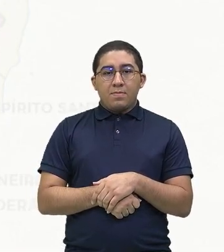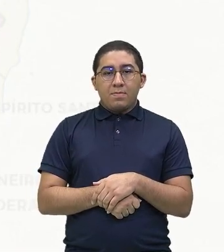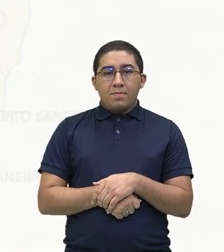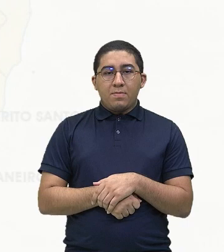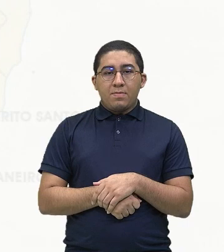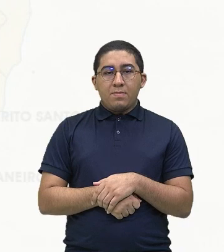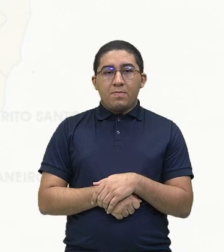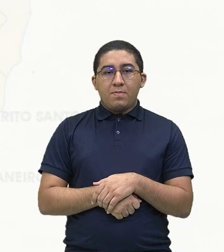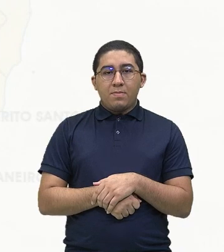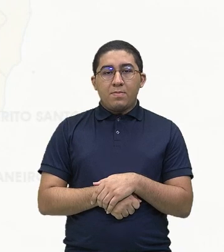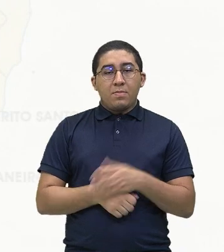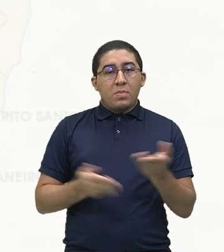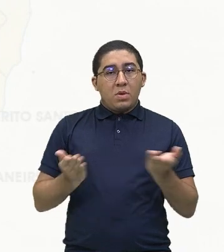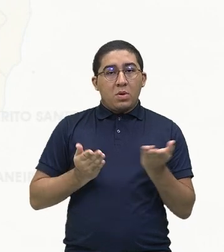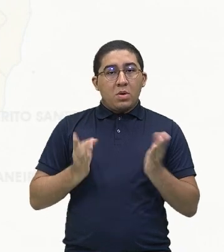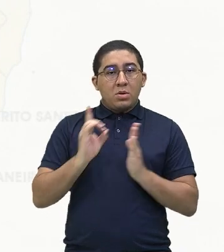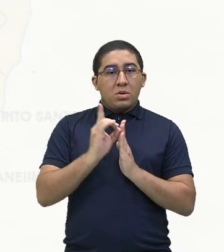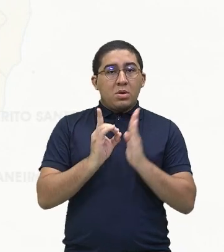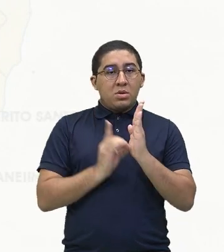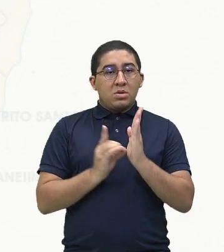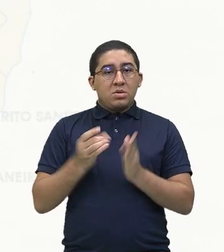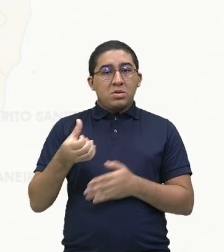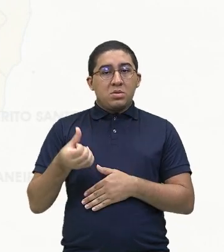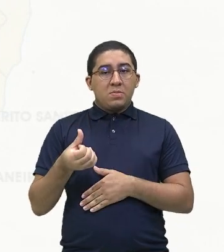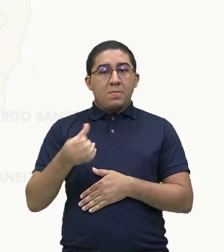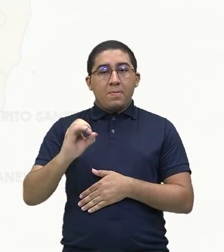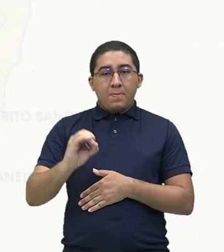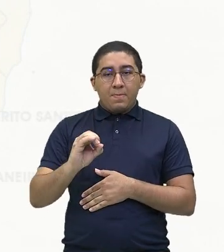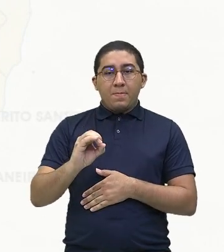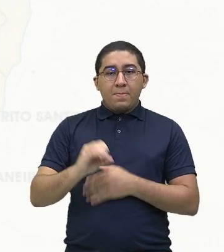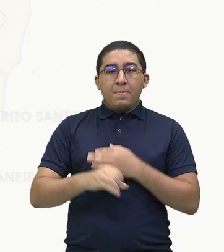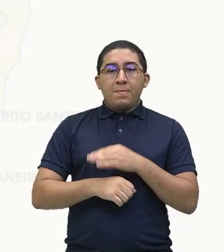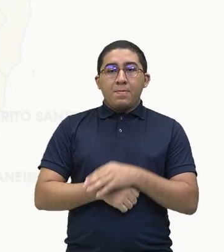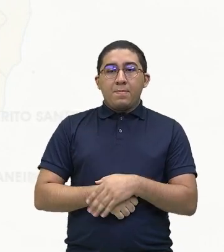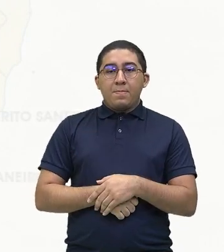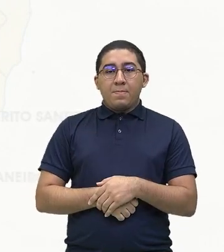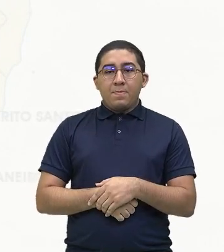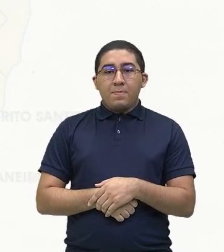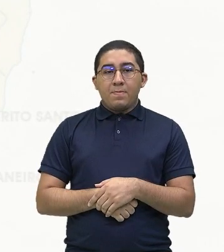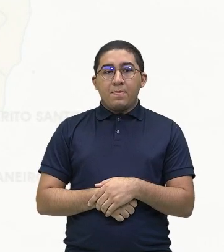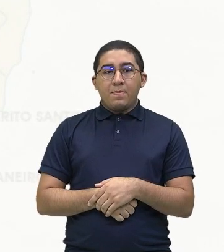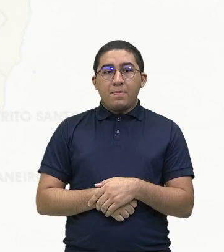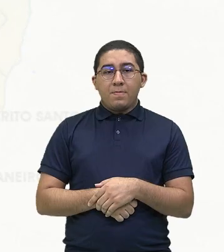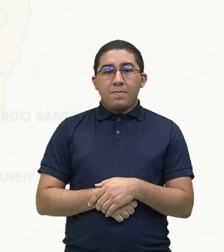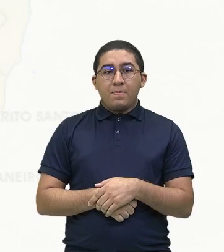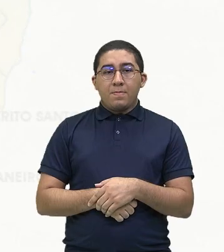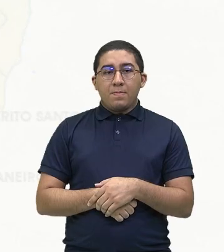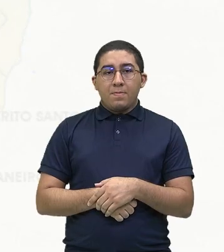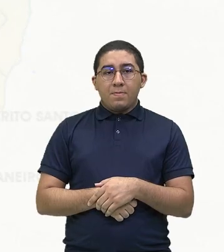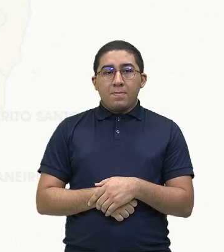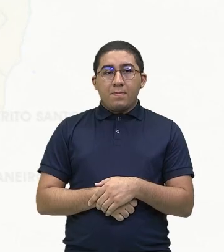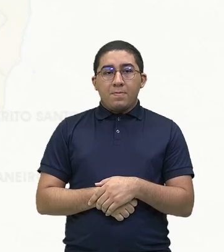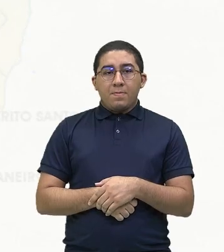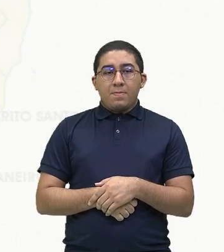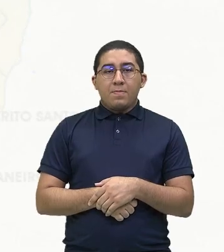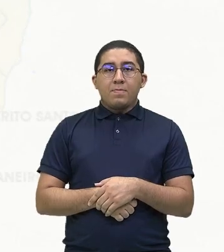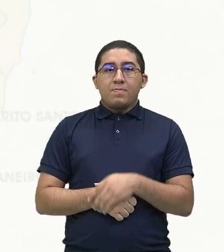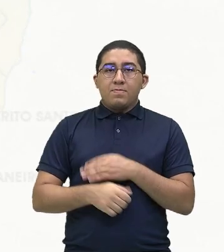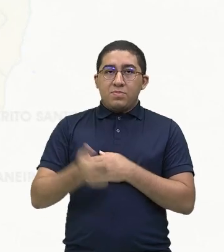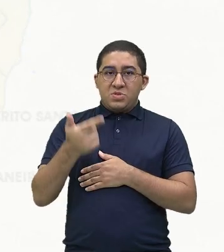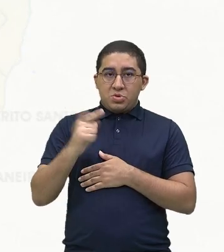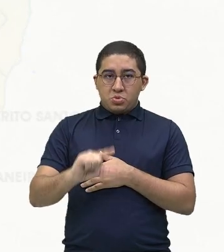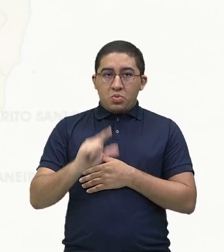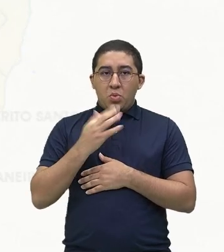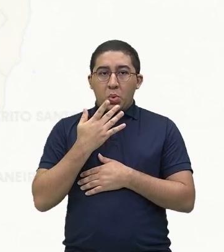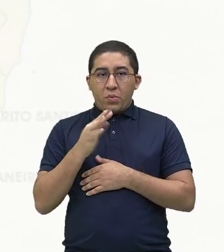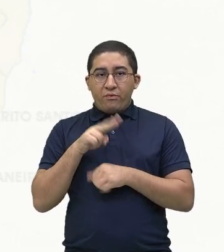Vamos verificar como é que estava a regionalização em 1960. Aí nós temos, olha, região norte de verde, né?